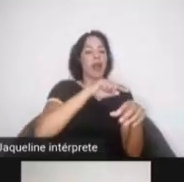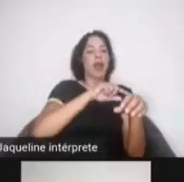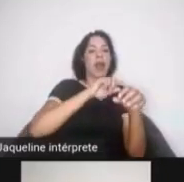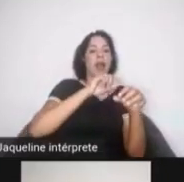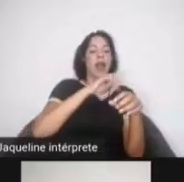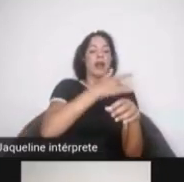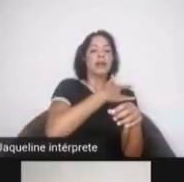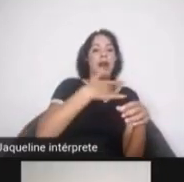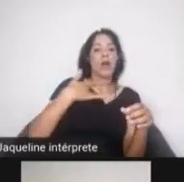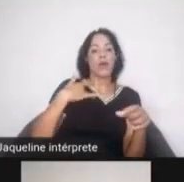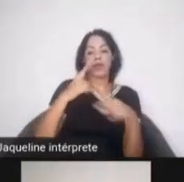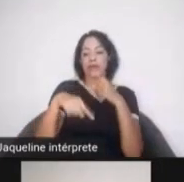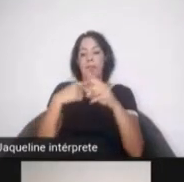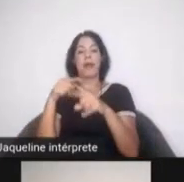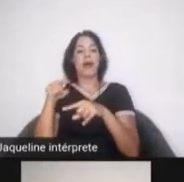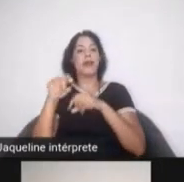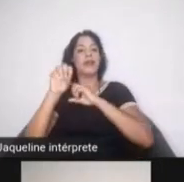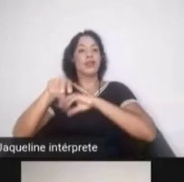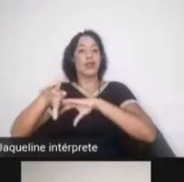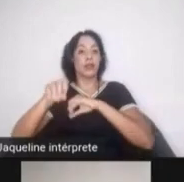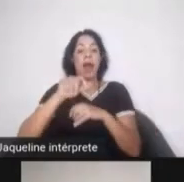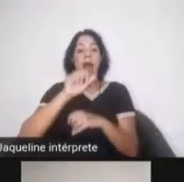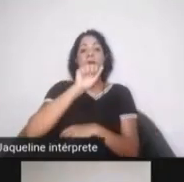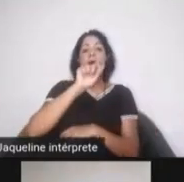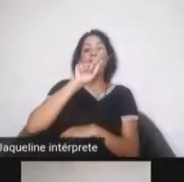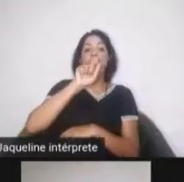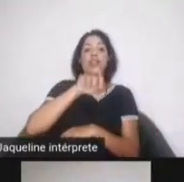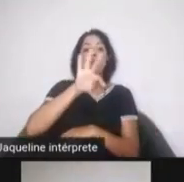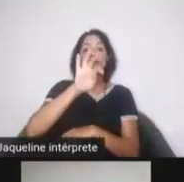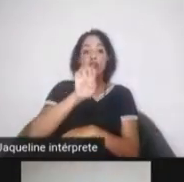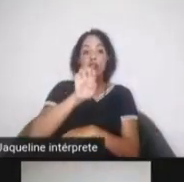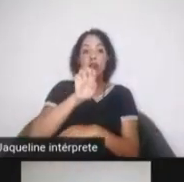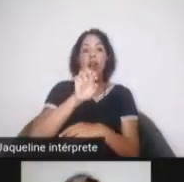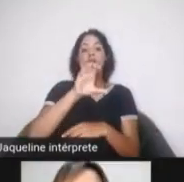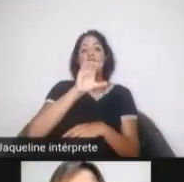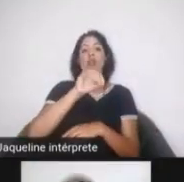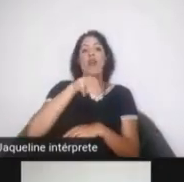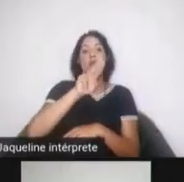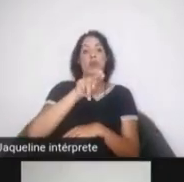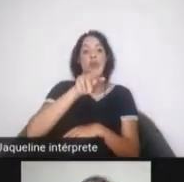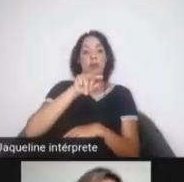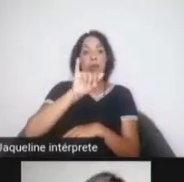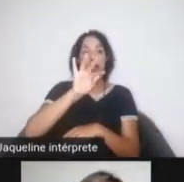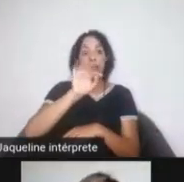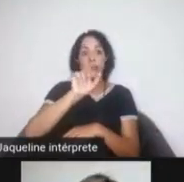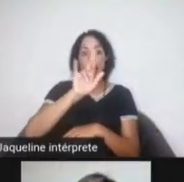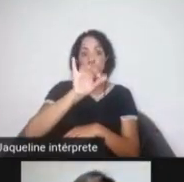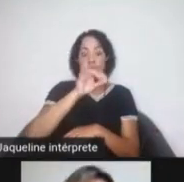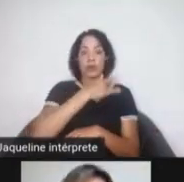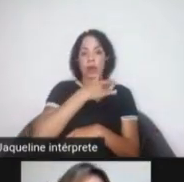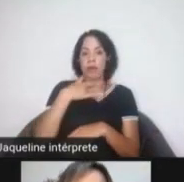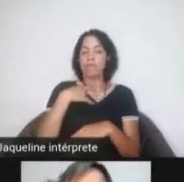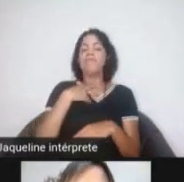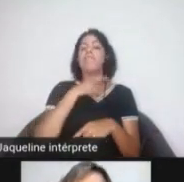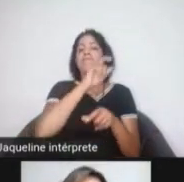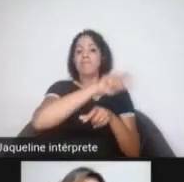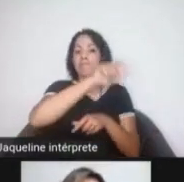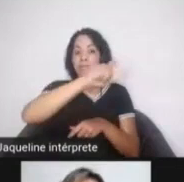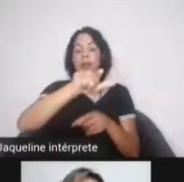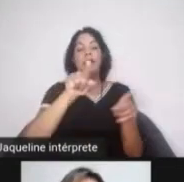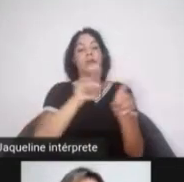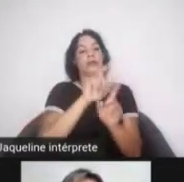comunitários de saúde também são importantíssimos nessa relação. o programa de saúde